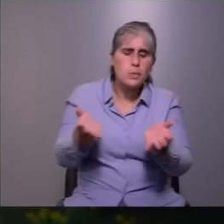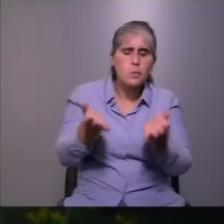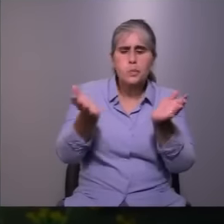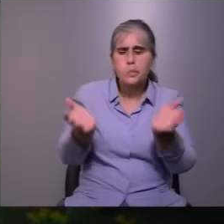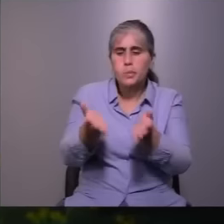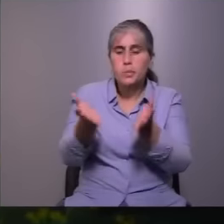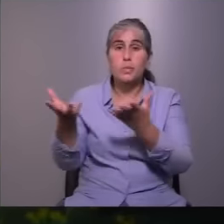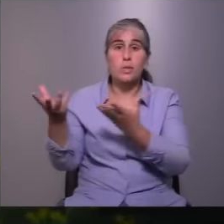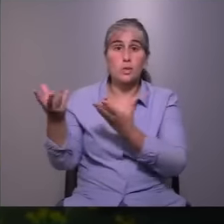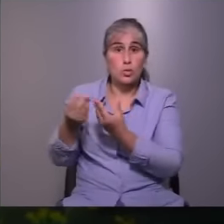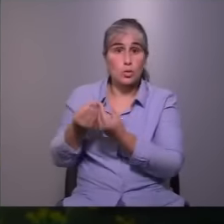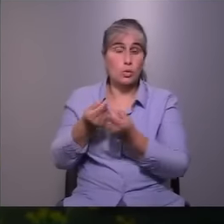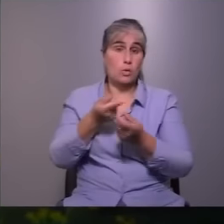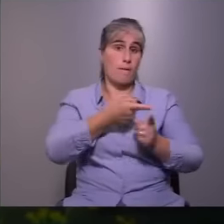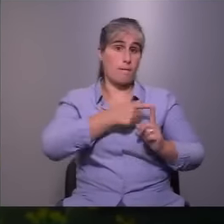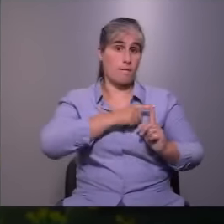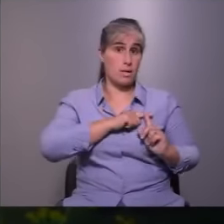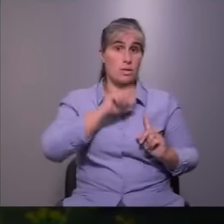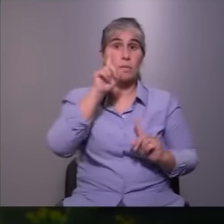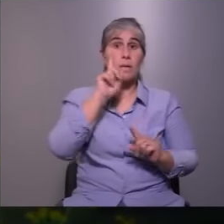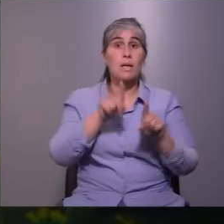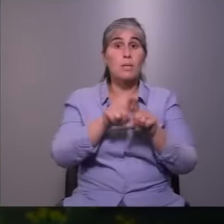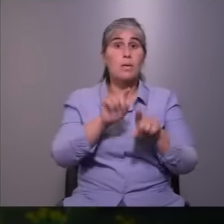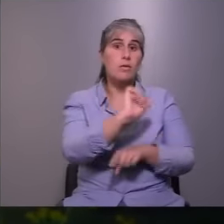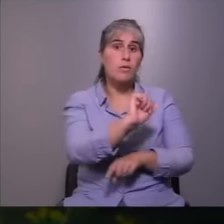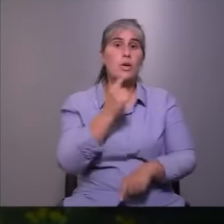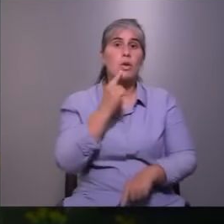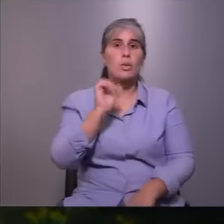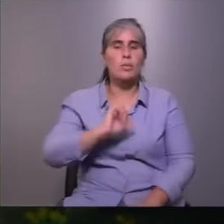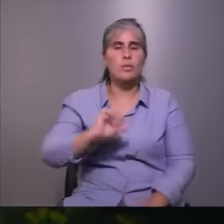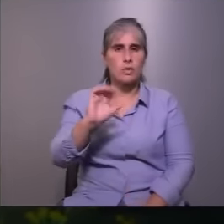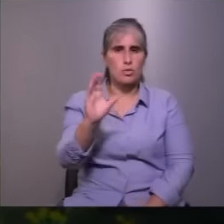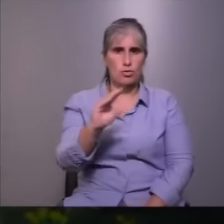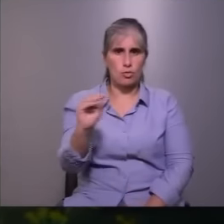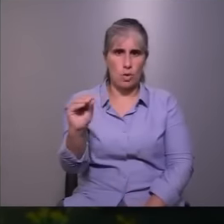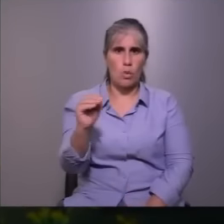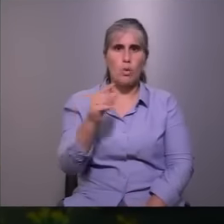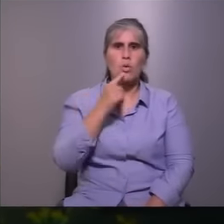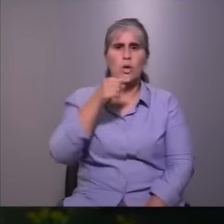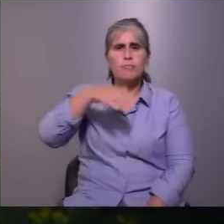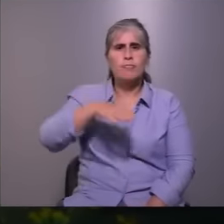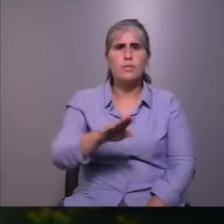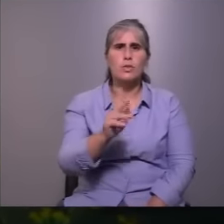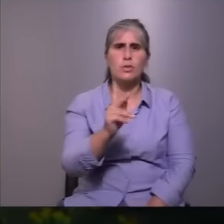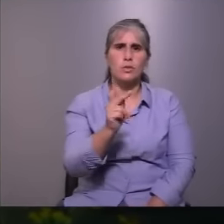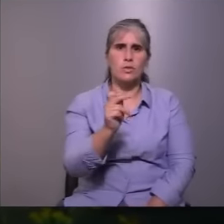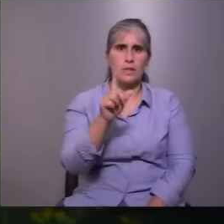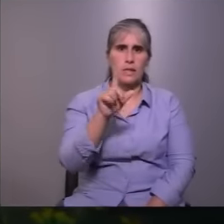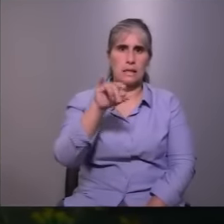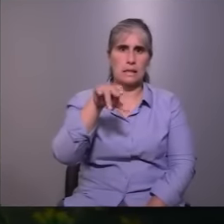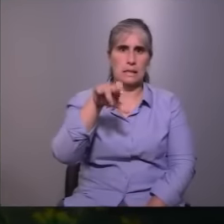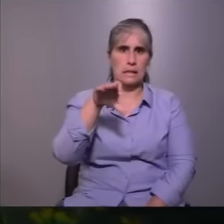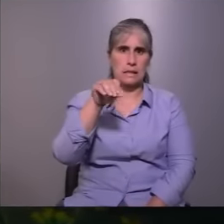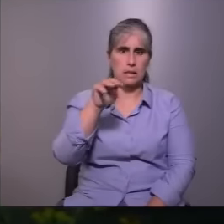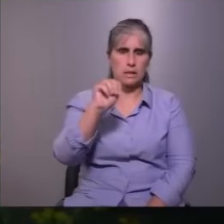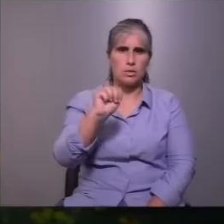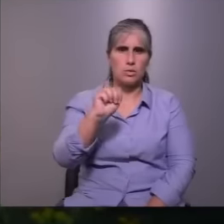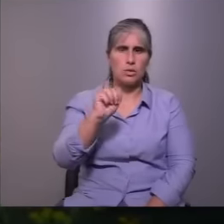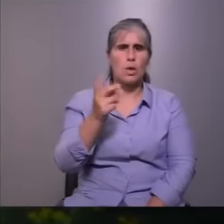seguinte, dia 19, andando com as ovelhas, na companhia de Francisco e seu irmão